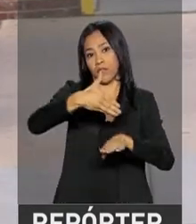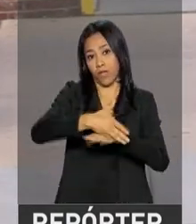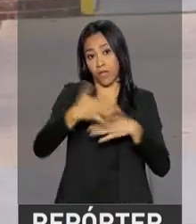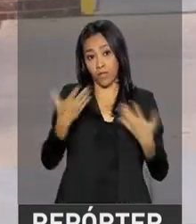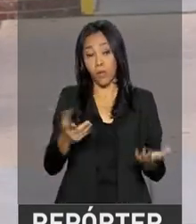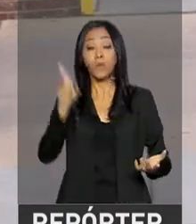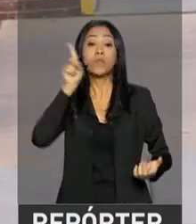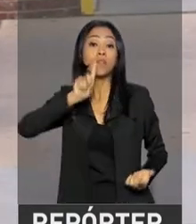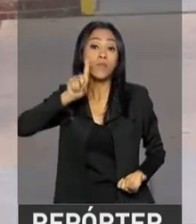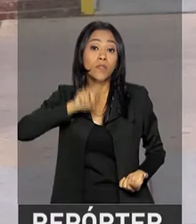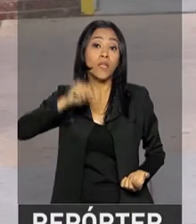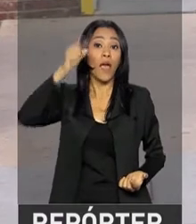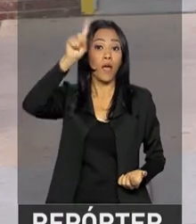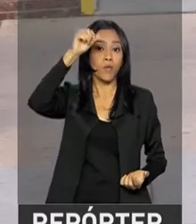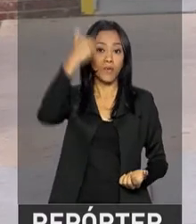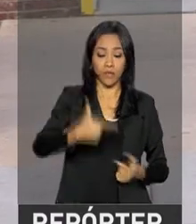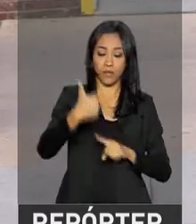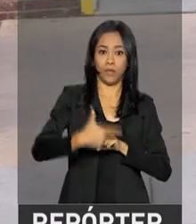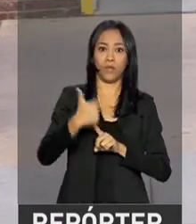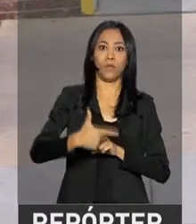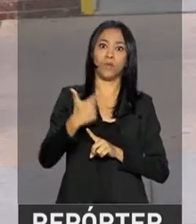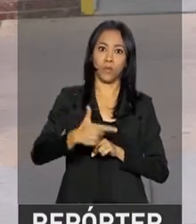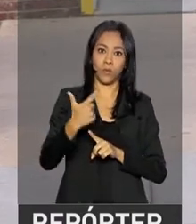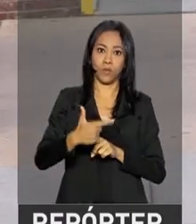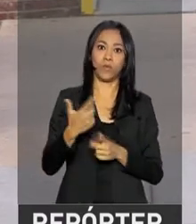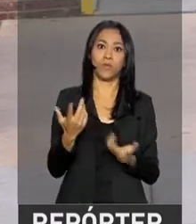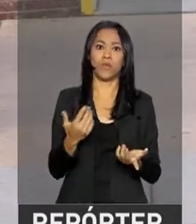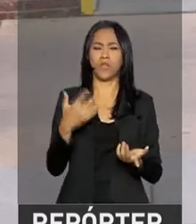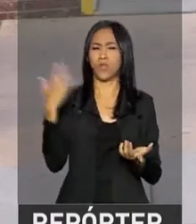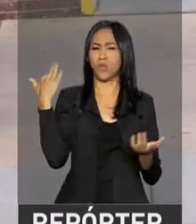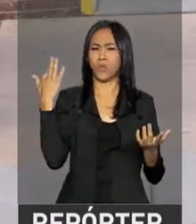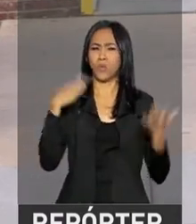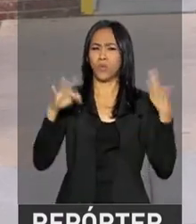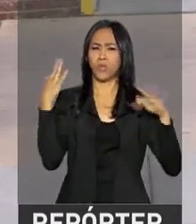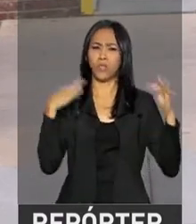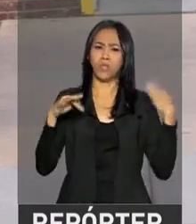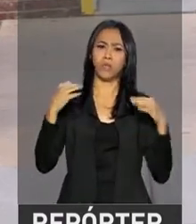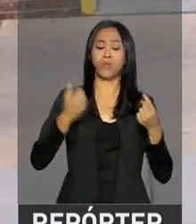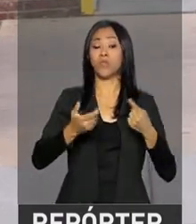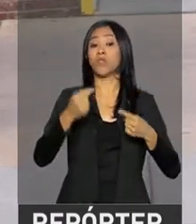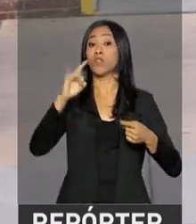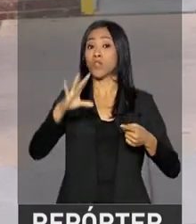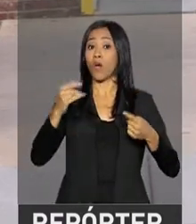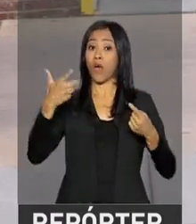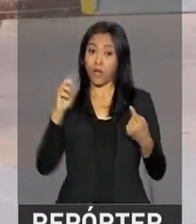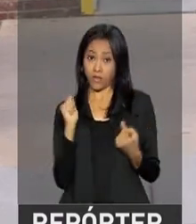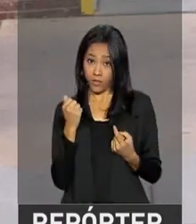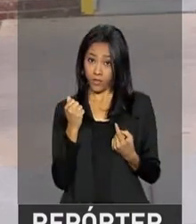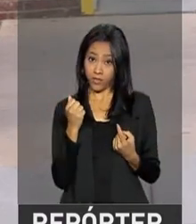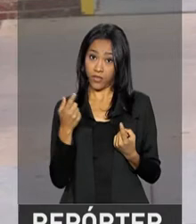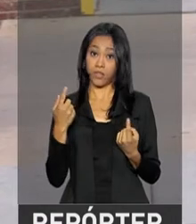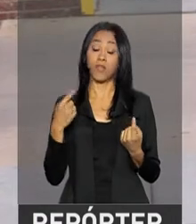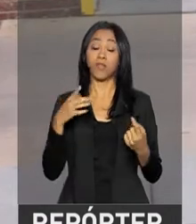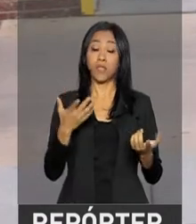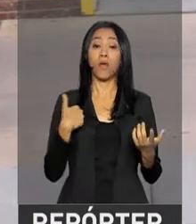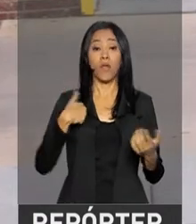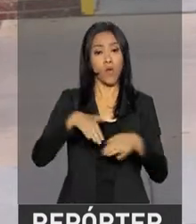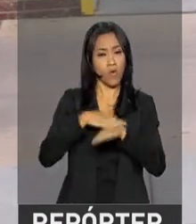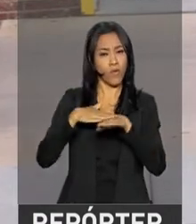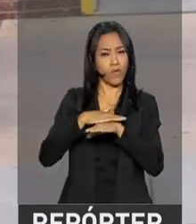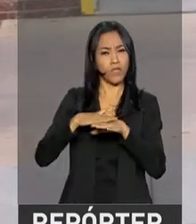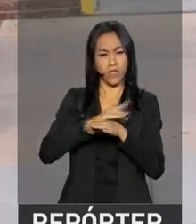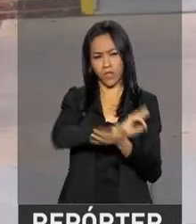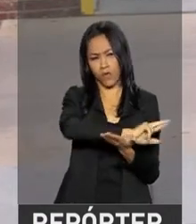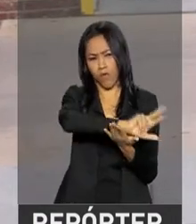estados unidos são o segundo maior mercado emissor de turistas para o brasil atrás apenas da argentina eu conversei com vários americanos